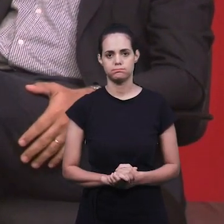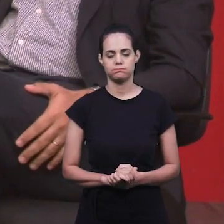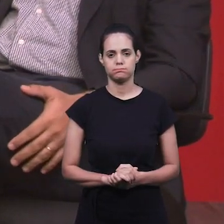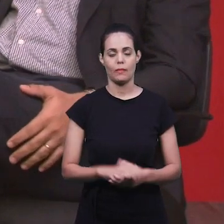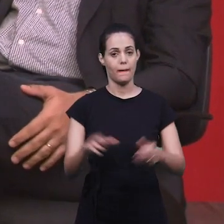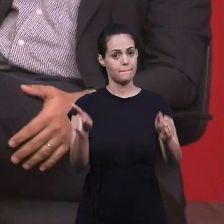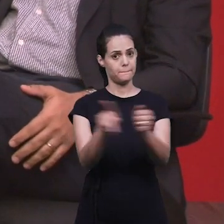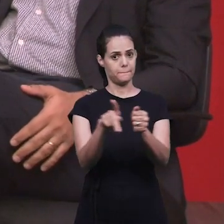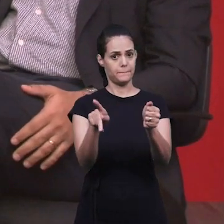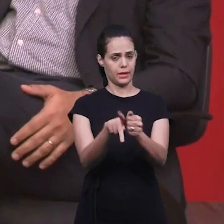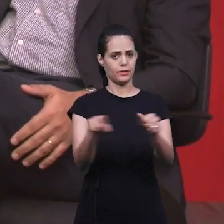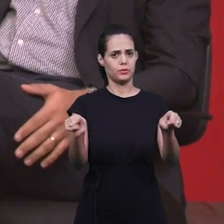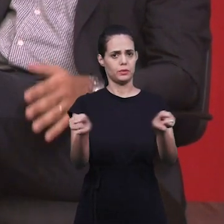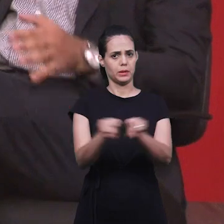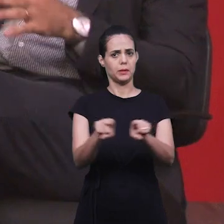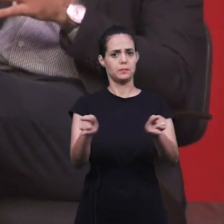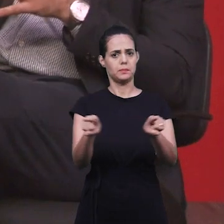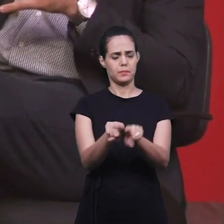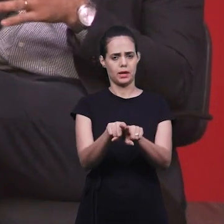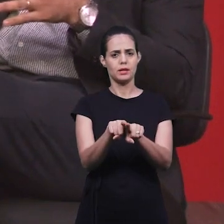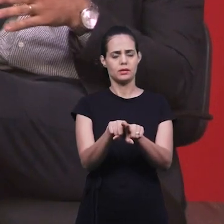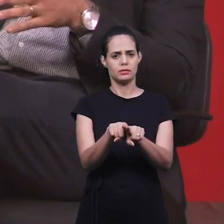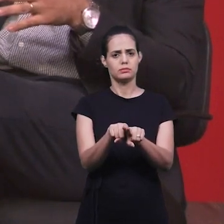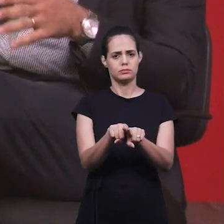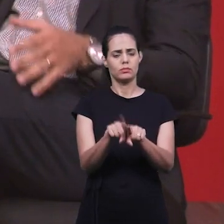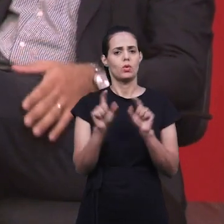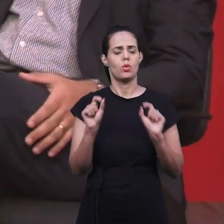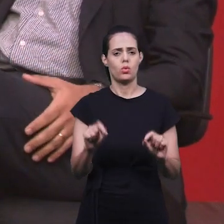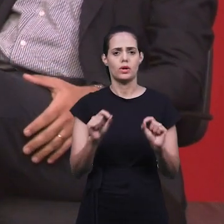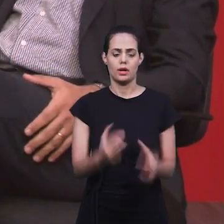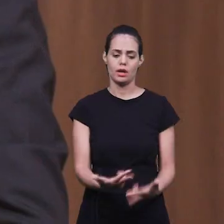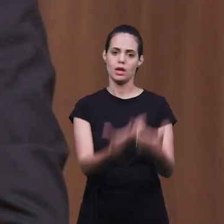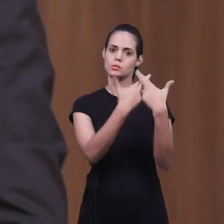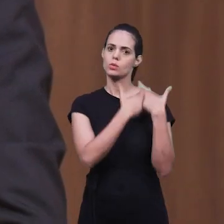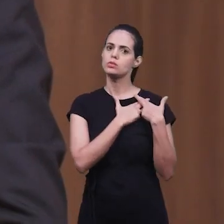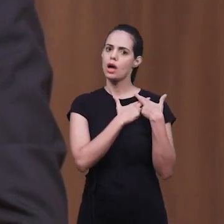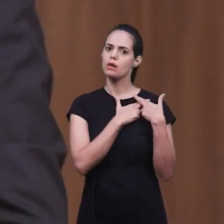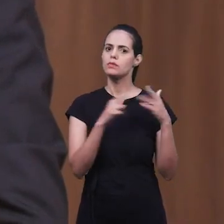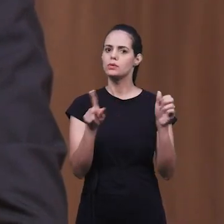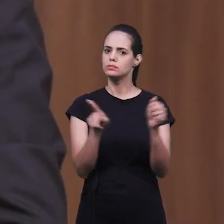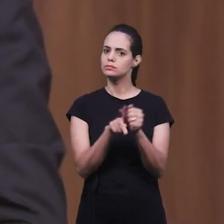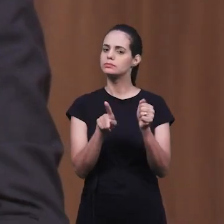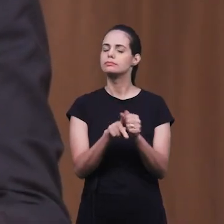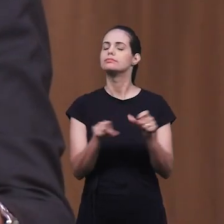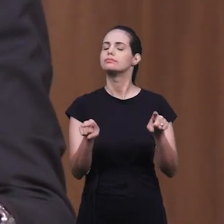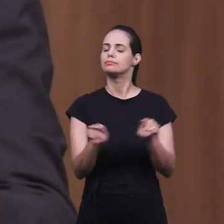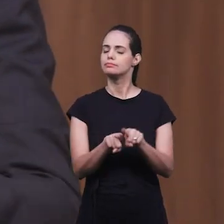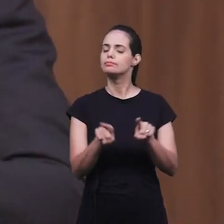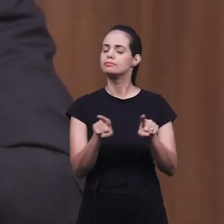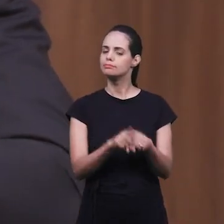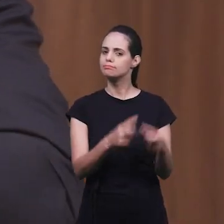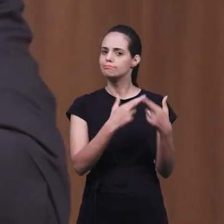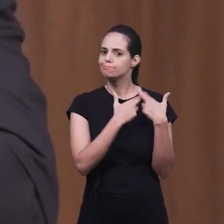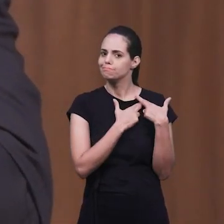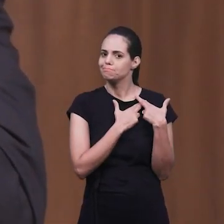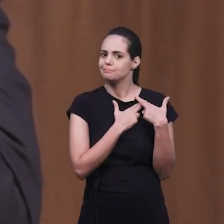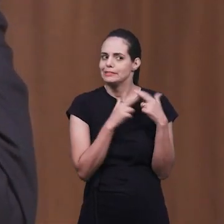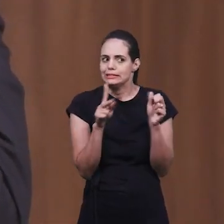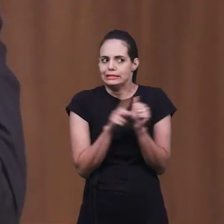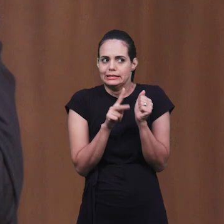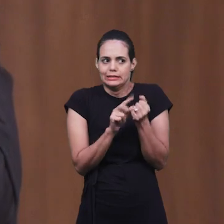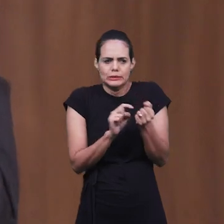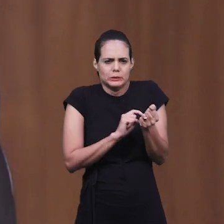da mesma forma que Pedro aqui também, né, é exemplificado como uma coluna, Pedro, né, a